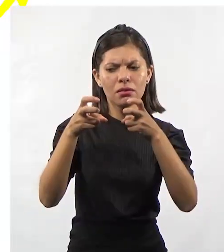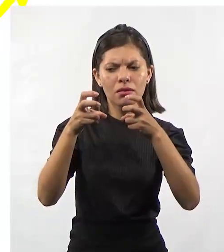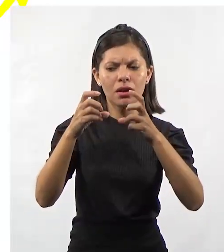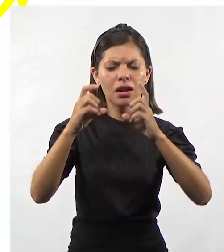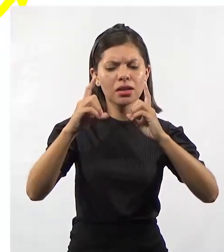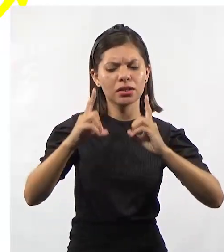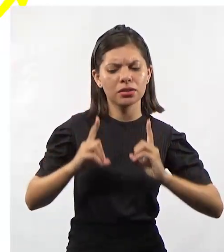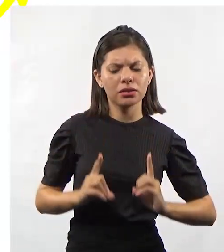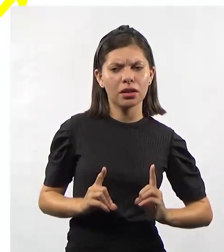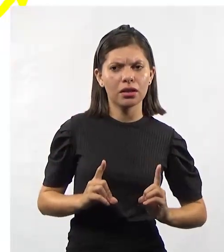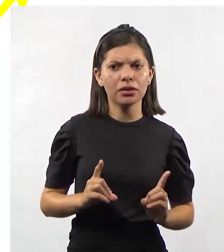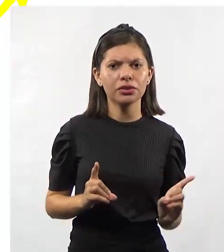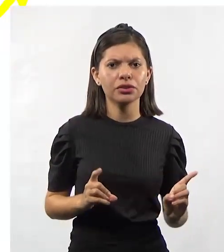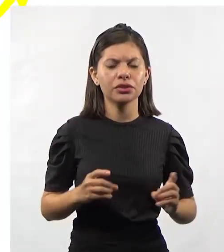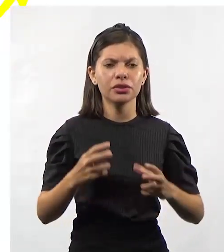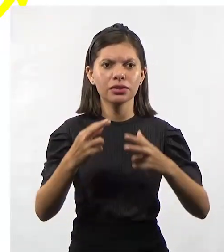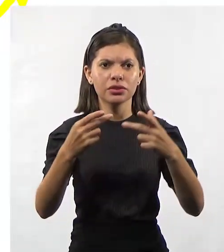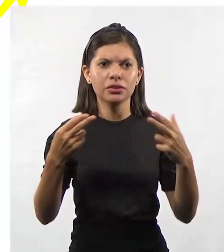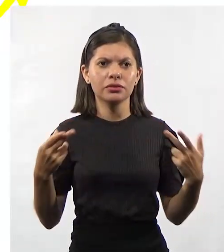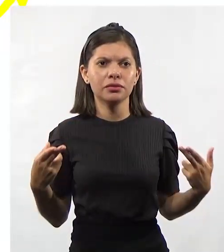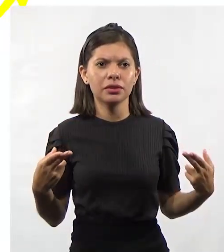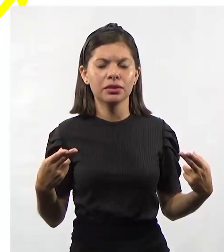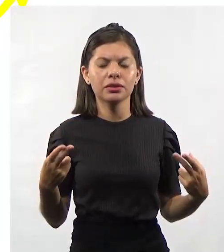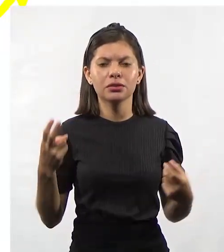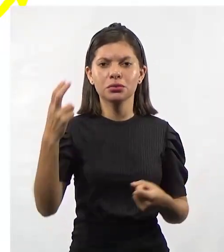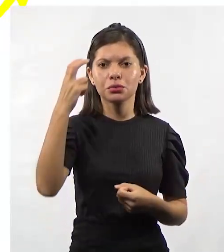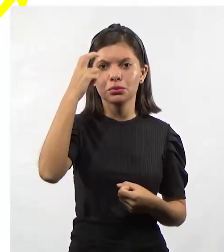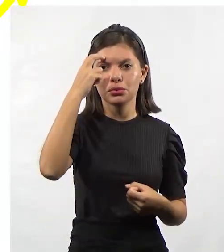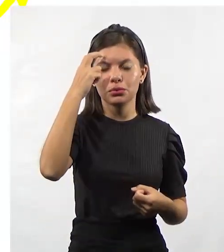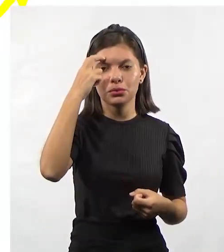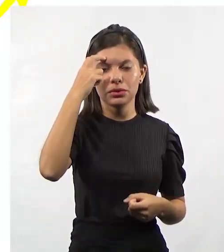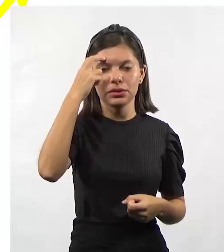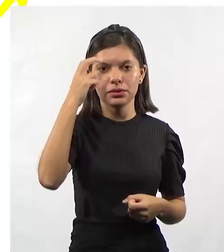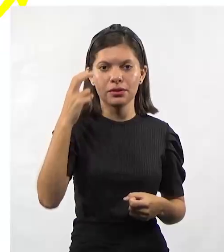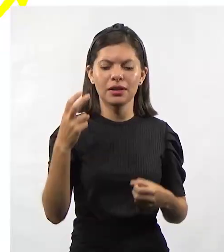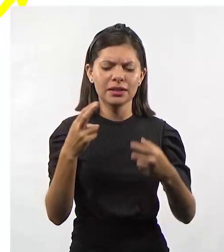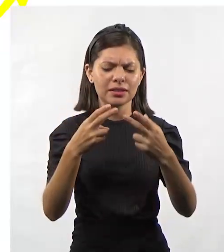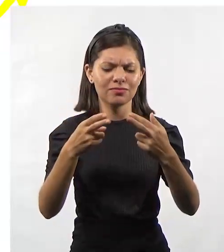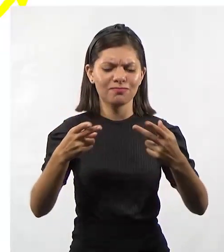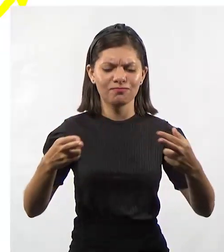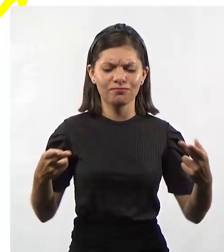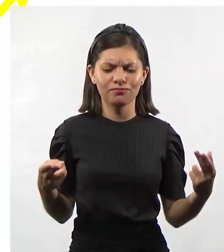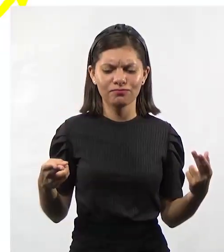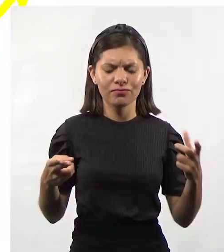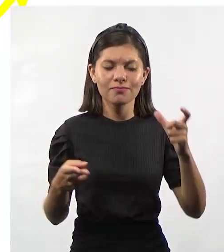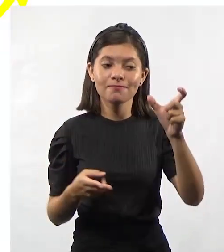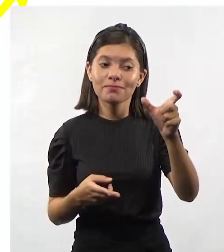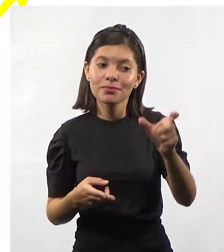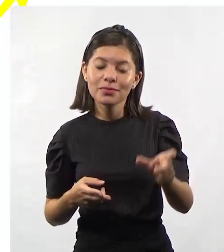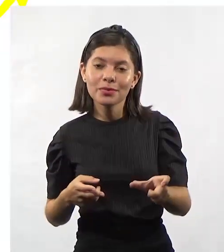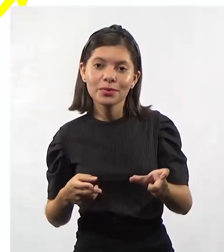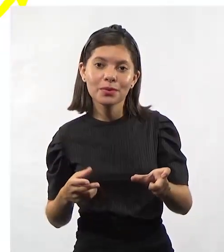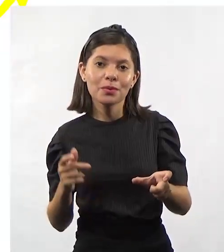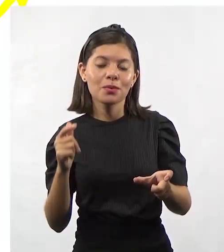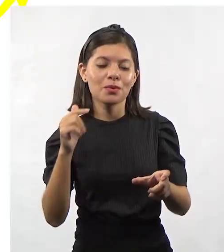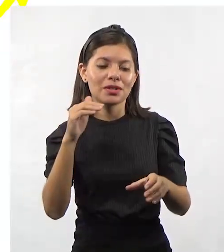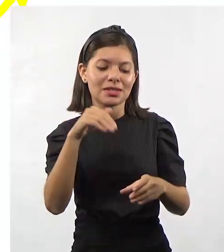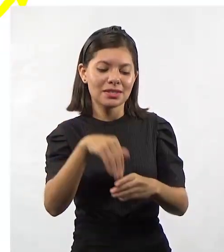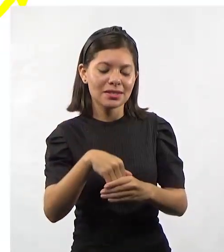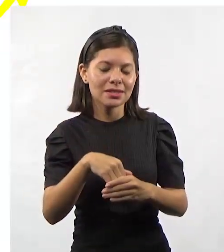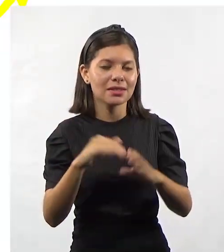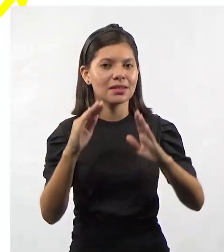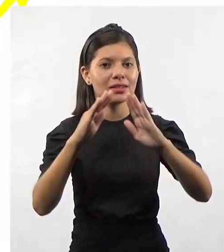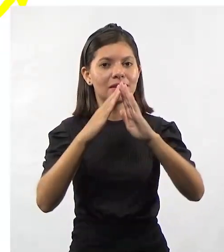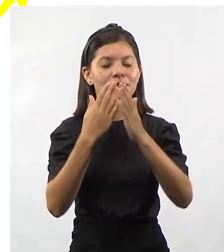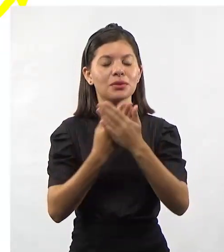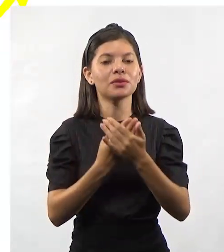dignidade de diferentes culturas e de diferentes pessoas na escola,